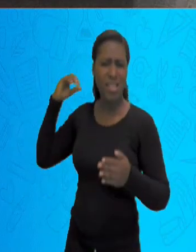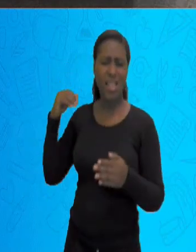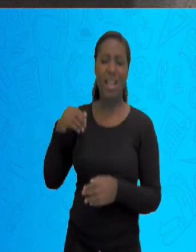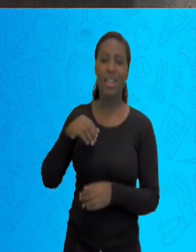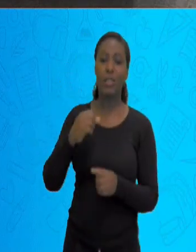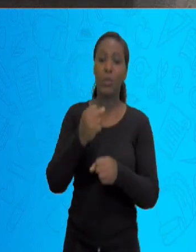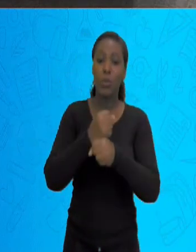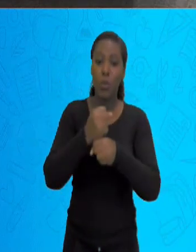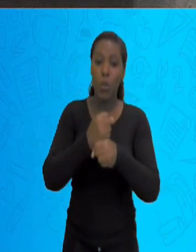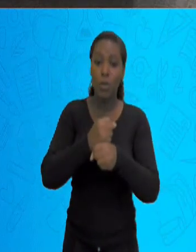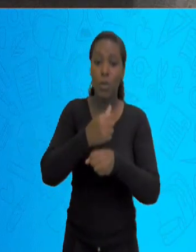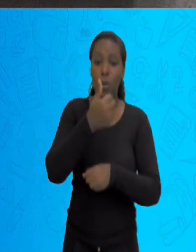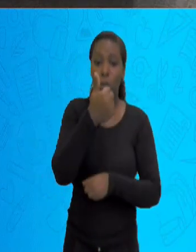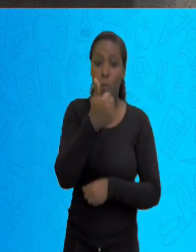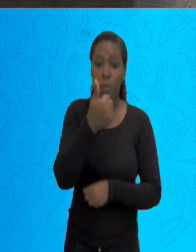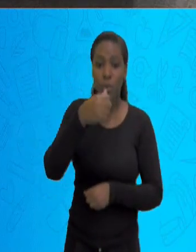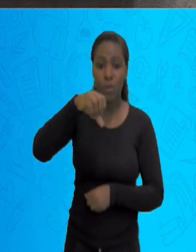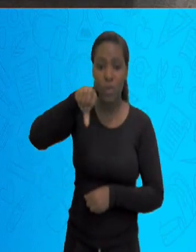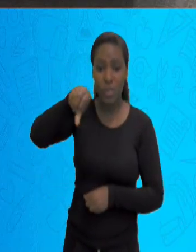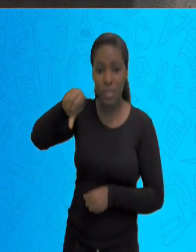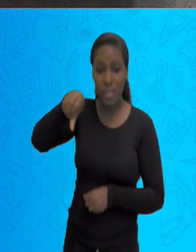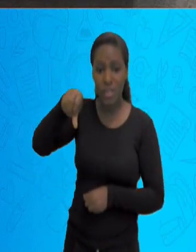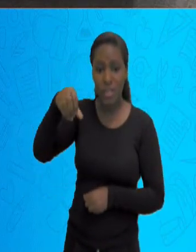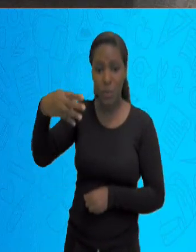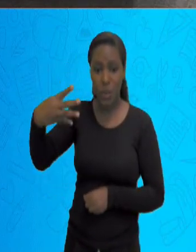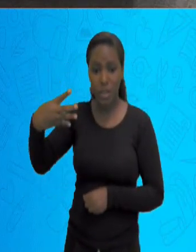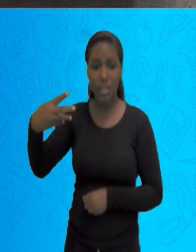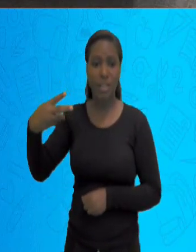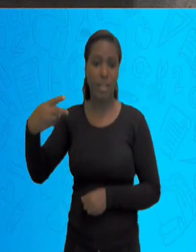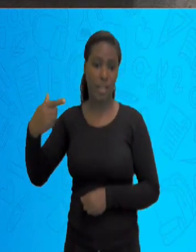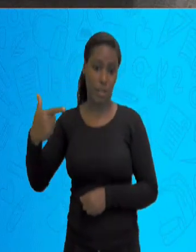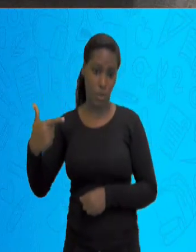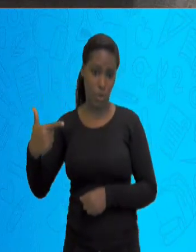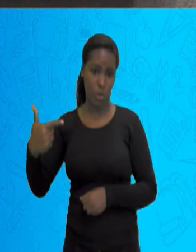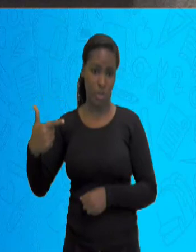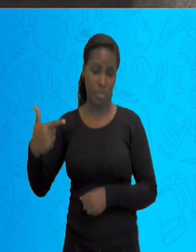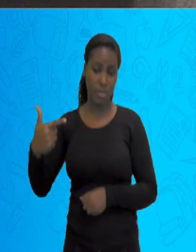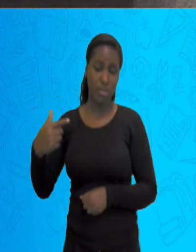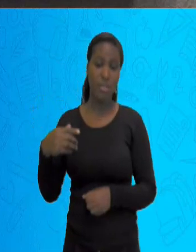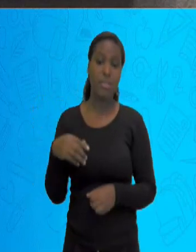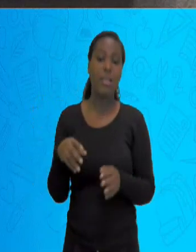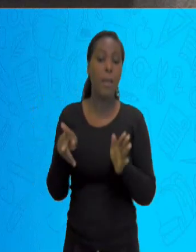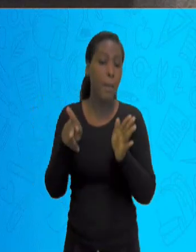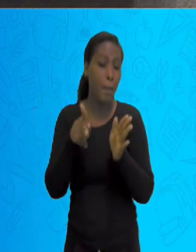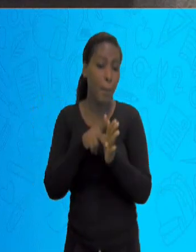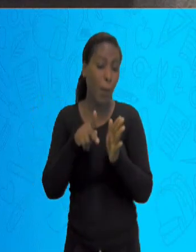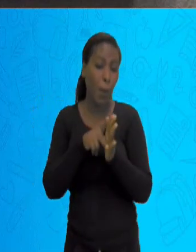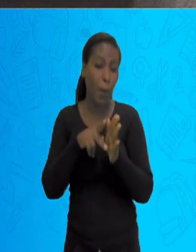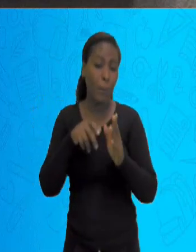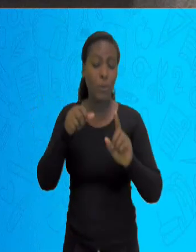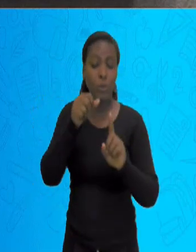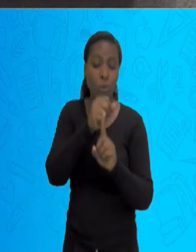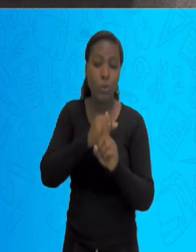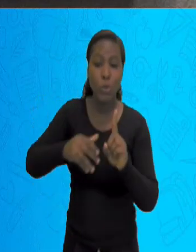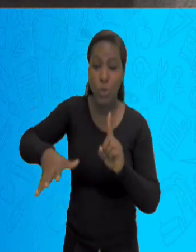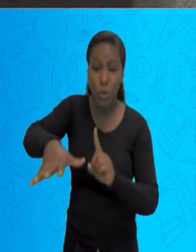1942. É um poema social. Percebemos a ausência do padrão